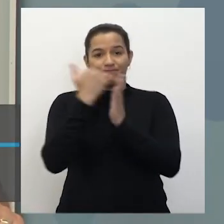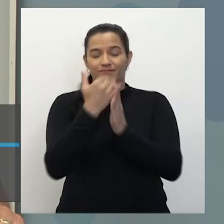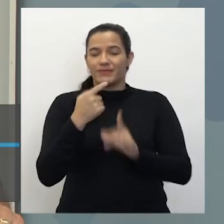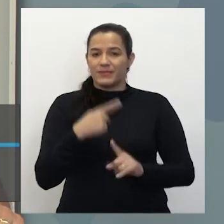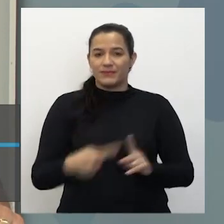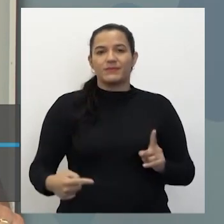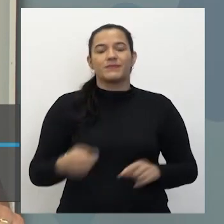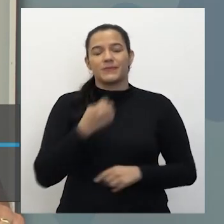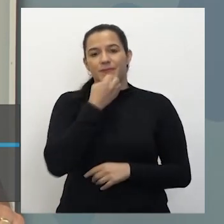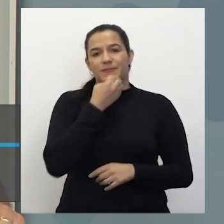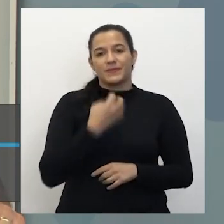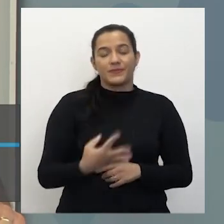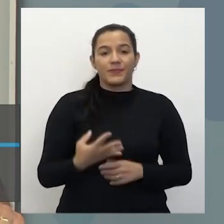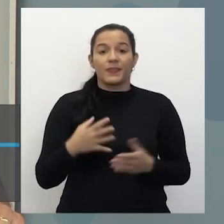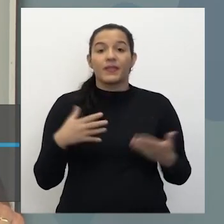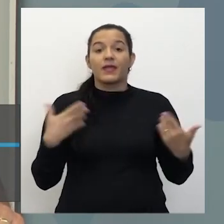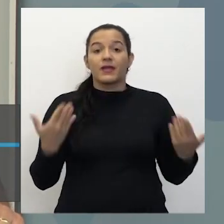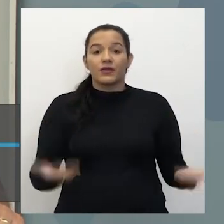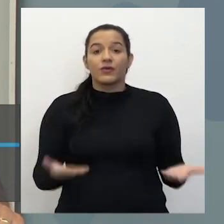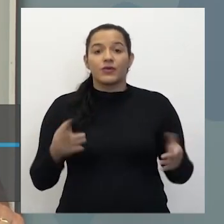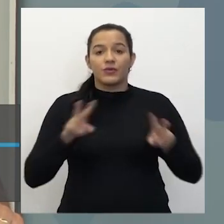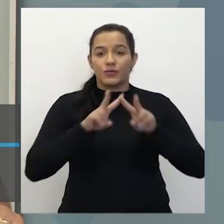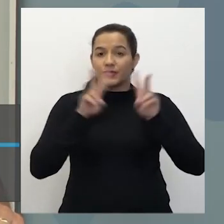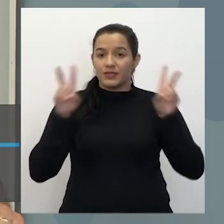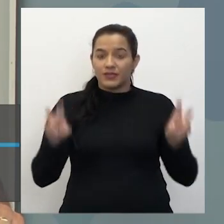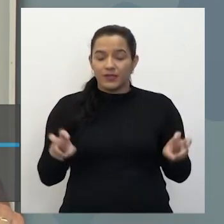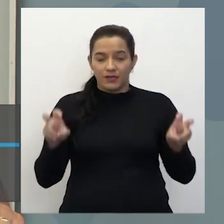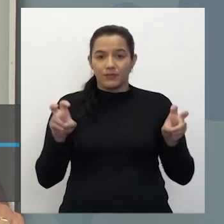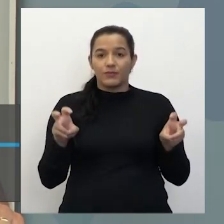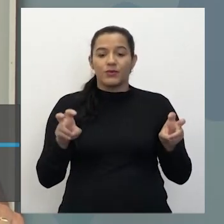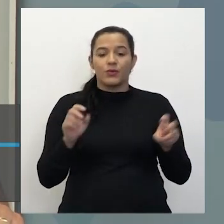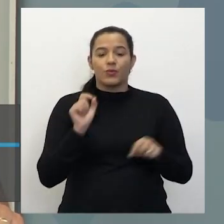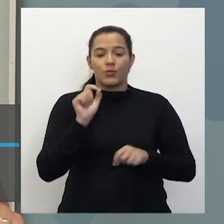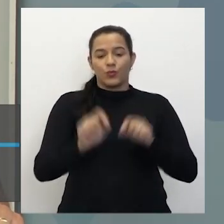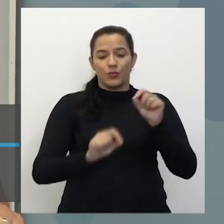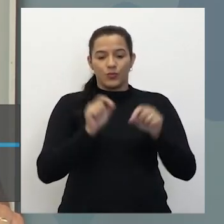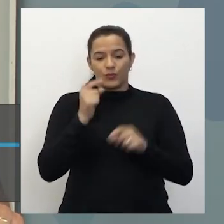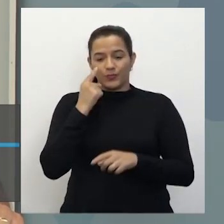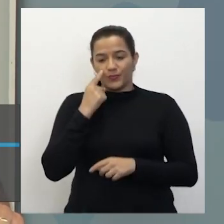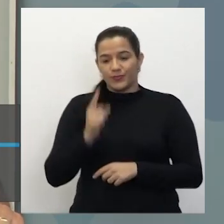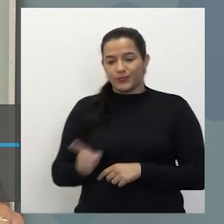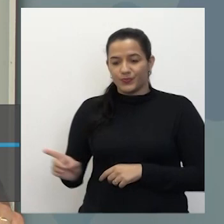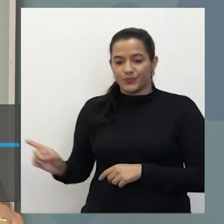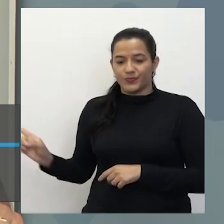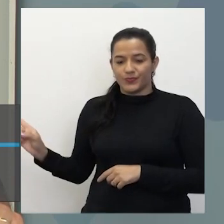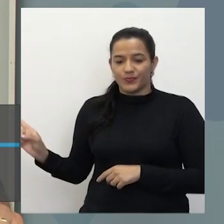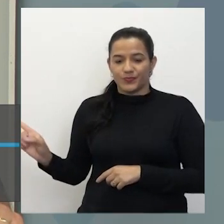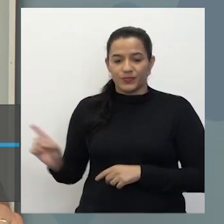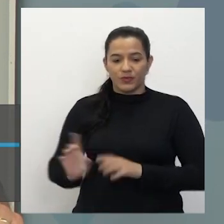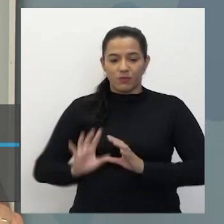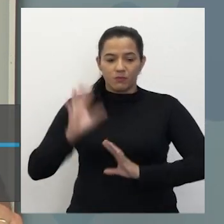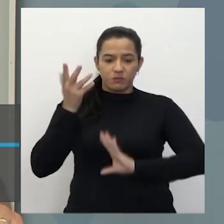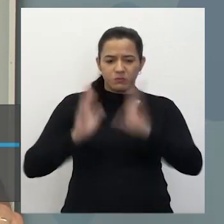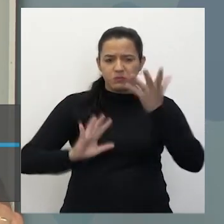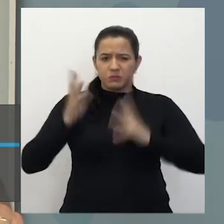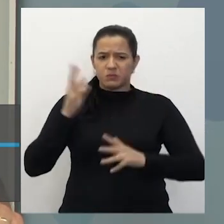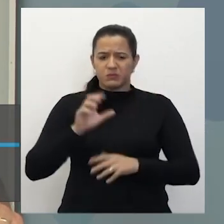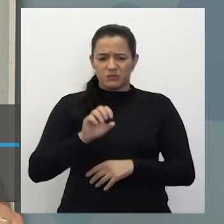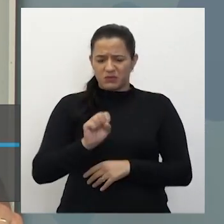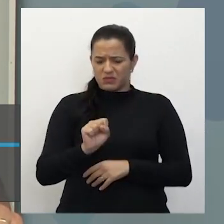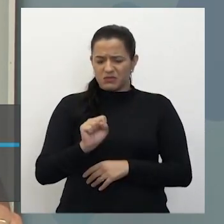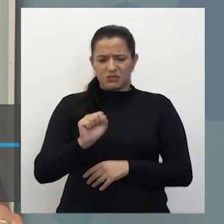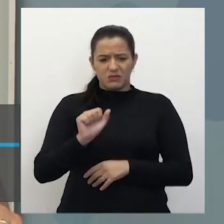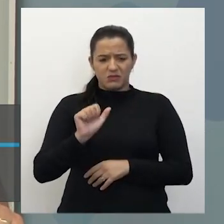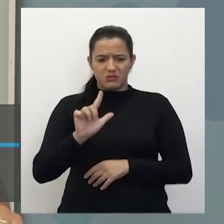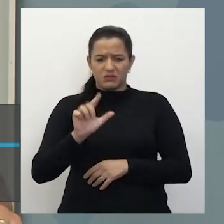para vocês, desde já, o título da aula é De repente surgem os Slammers. Coloca o nome da